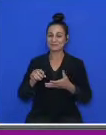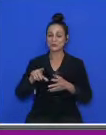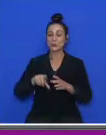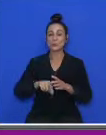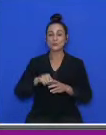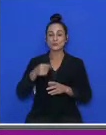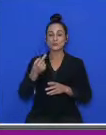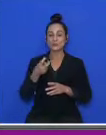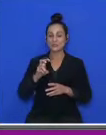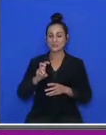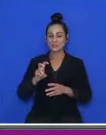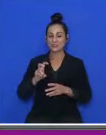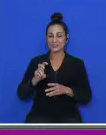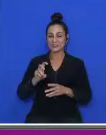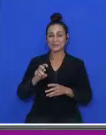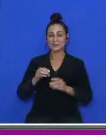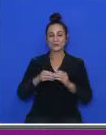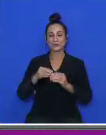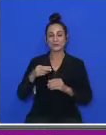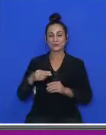Os 15 números sorteados no concurso